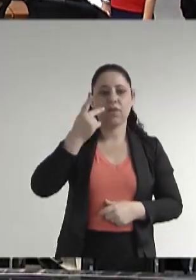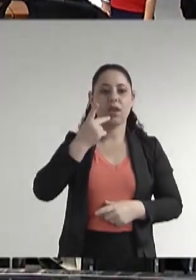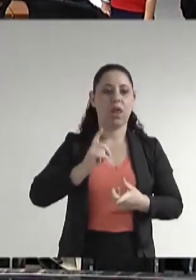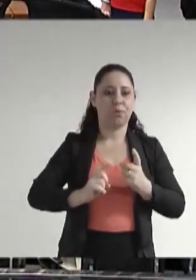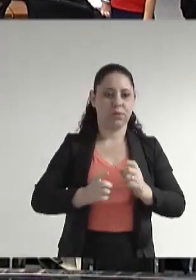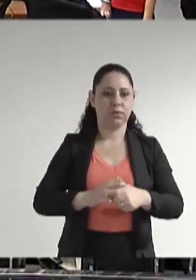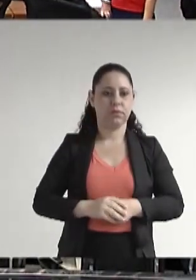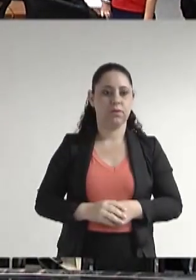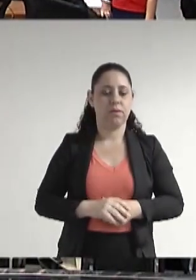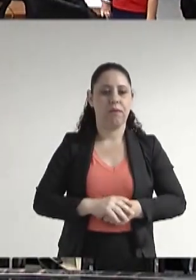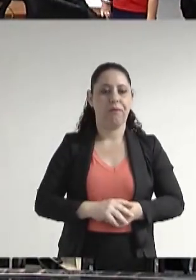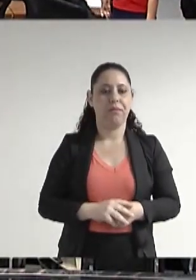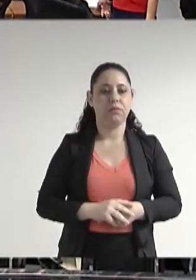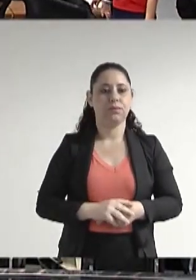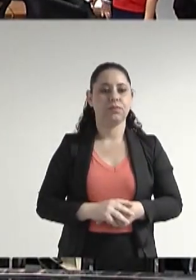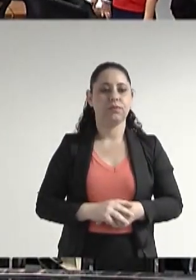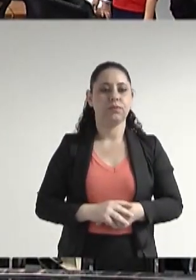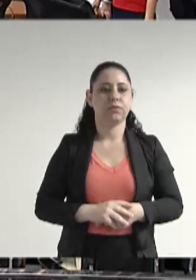pequeno.